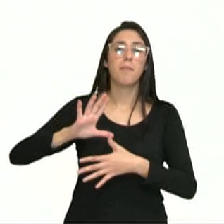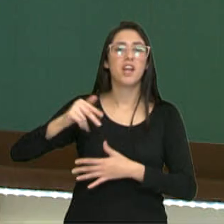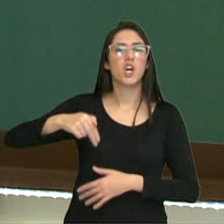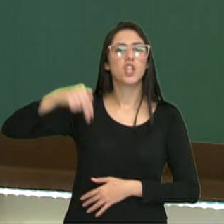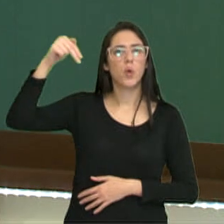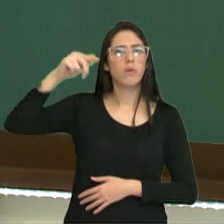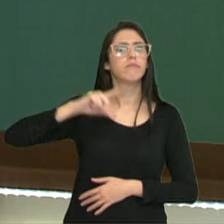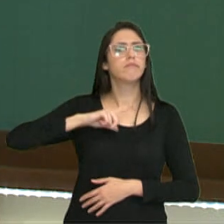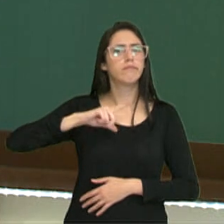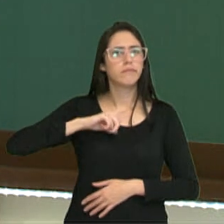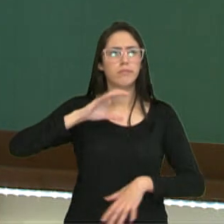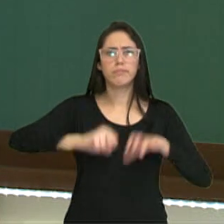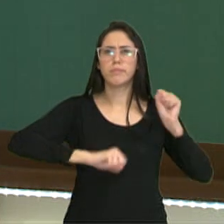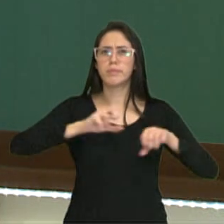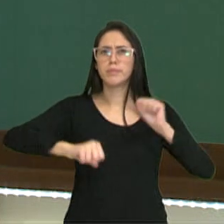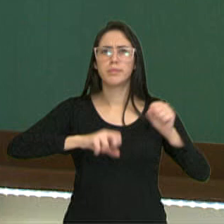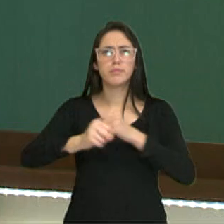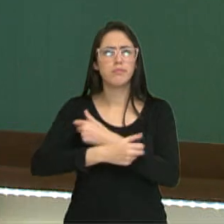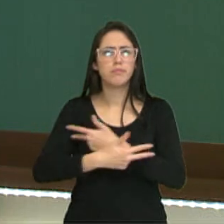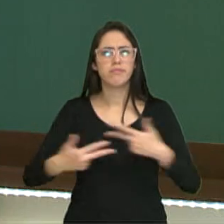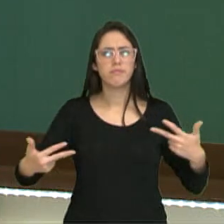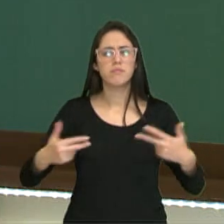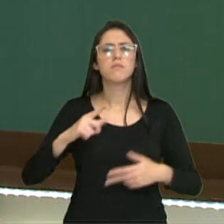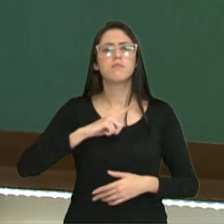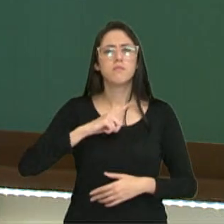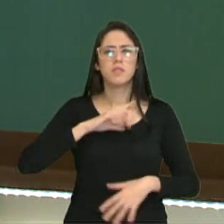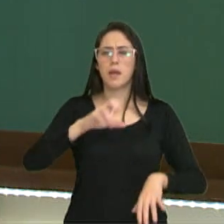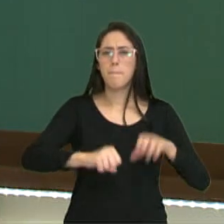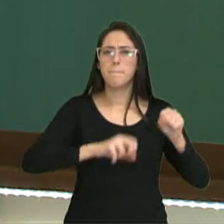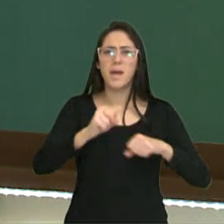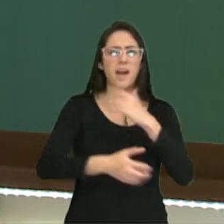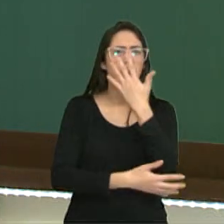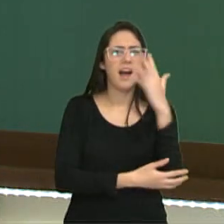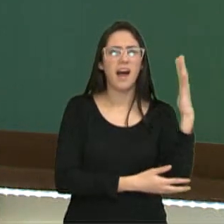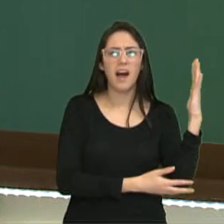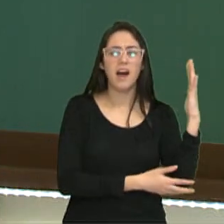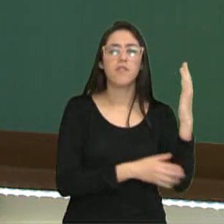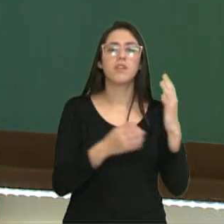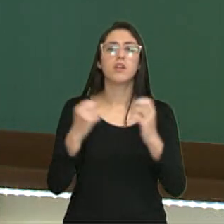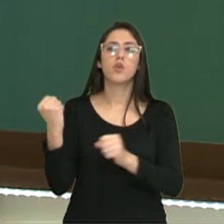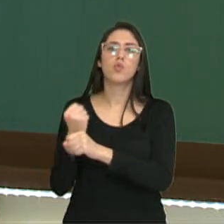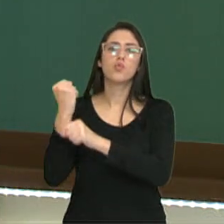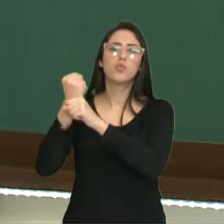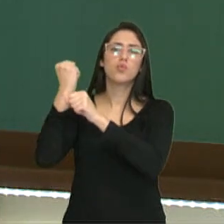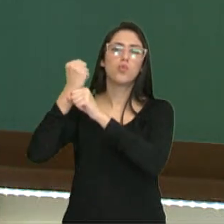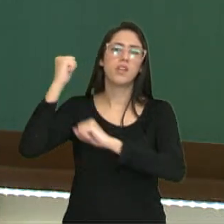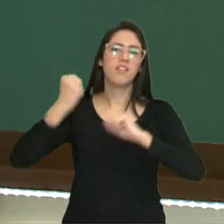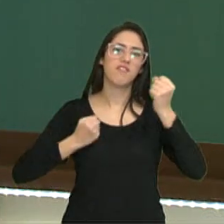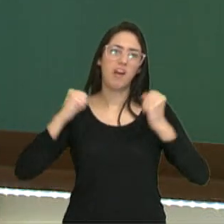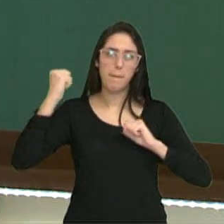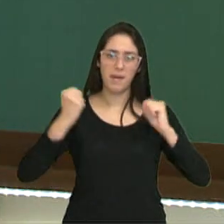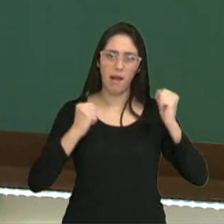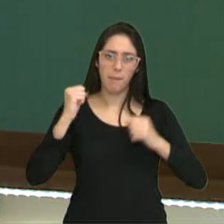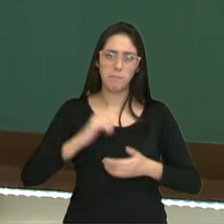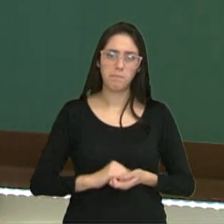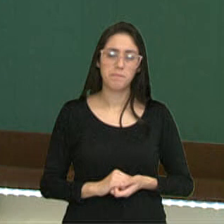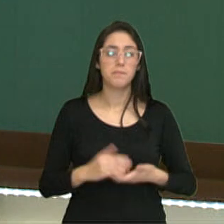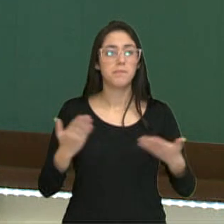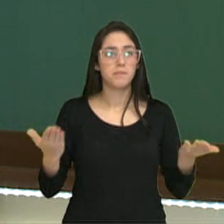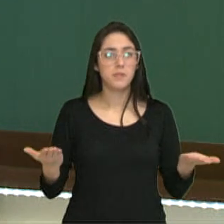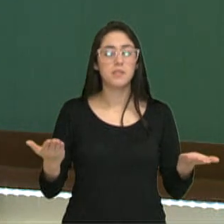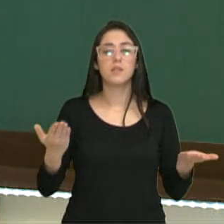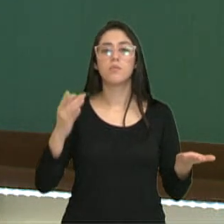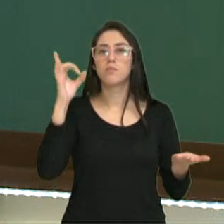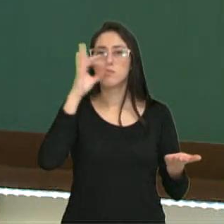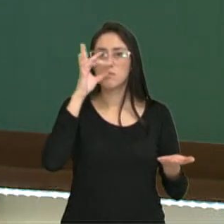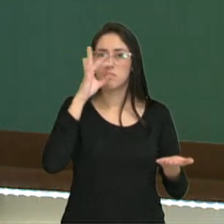do Norte foi que eles começaram a tirar toda a vegetação para a construção de indústrias, fábricas. Então, a vegetação